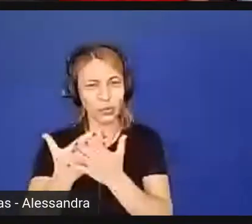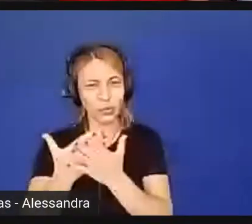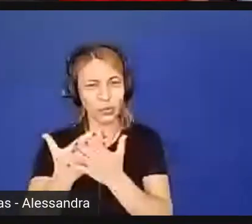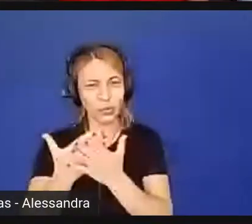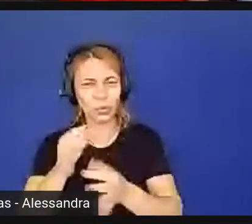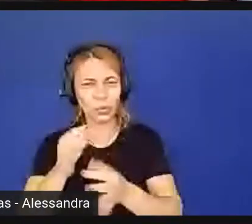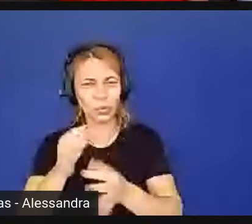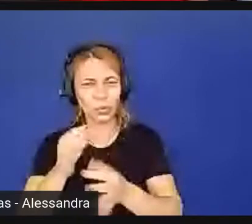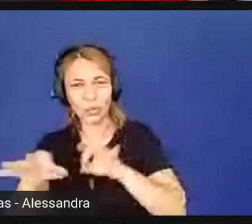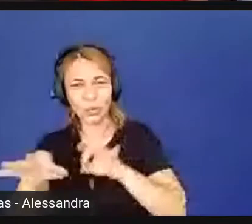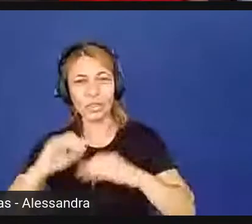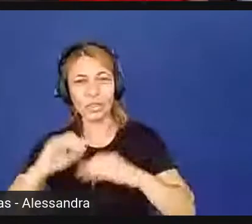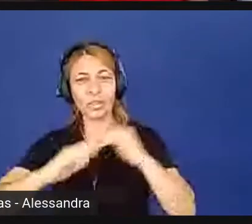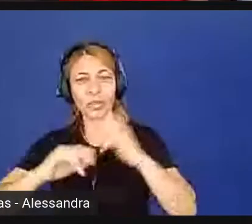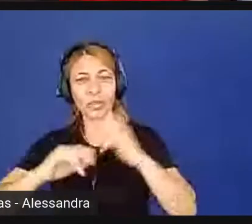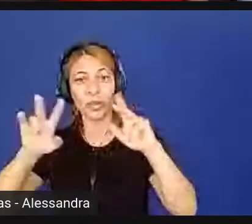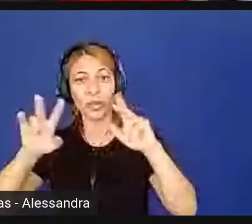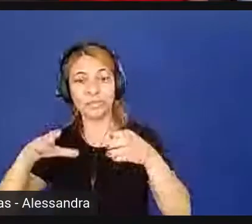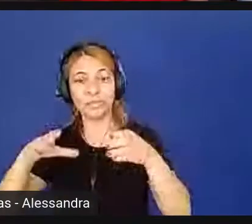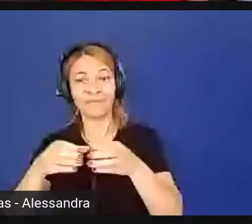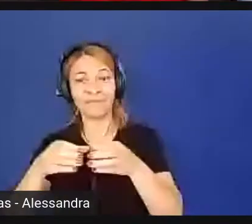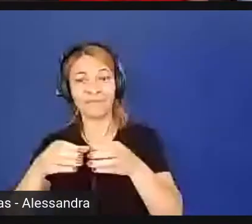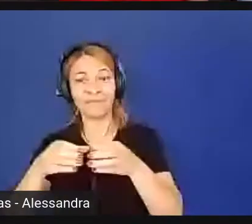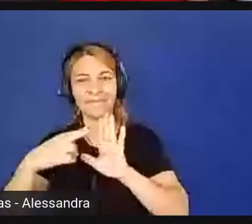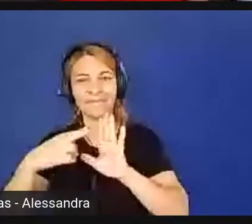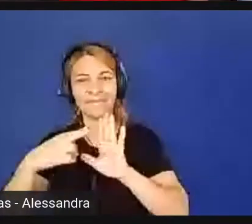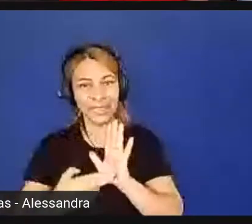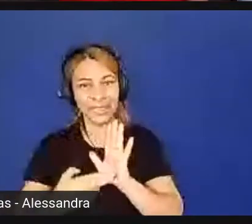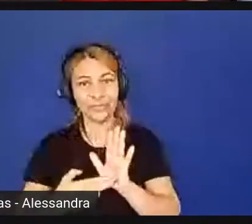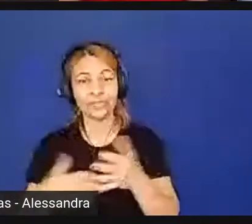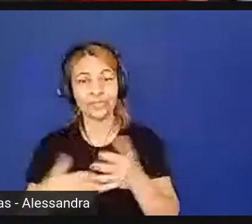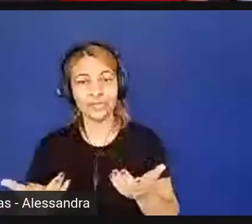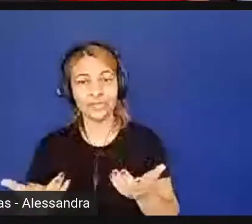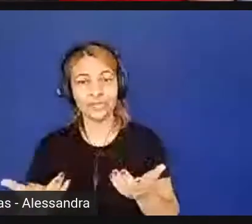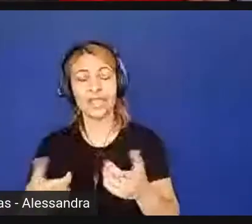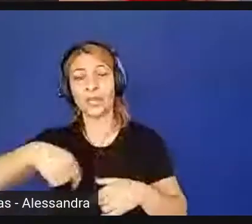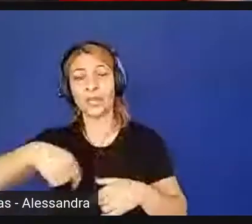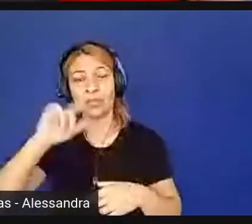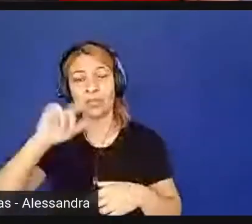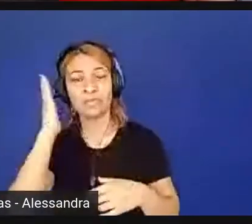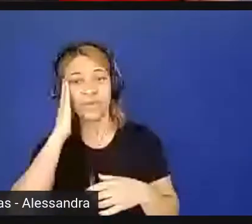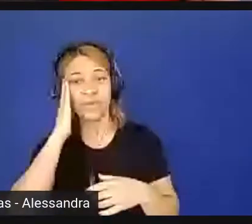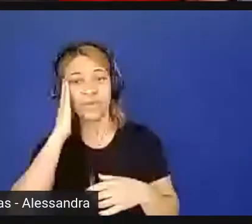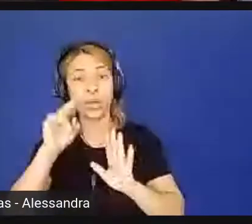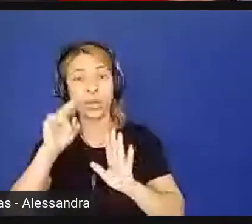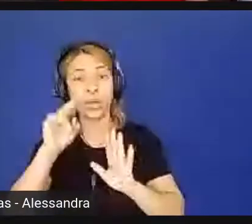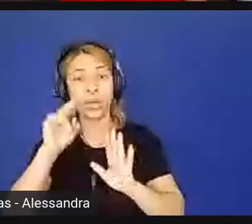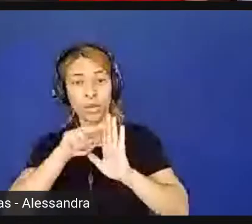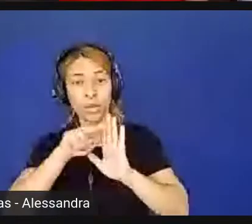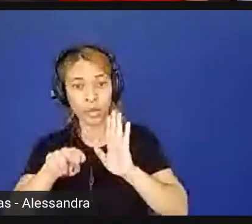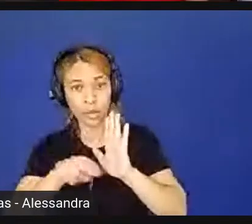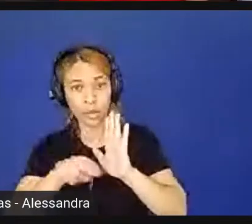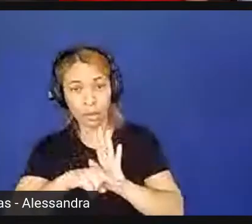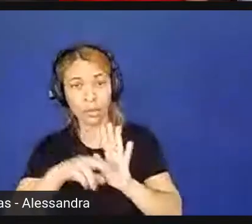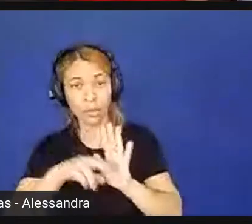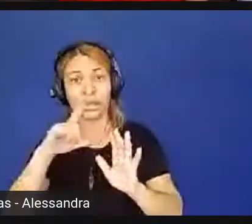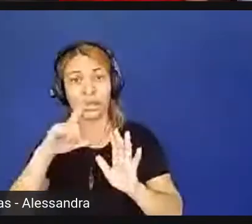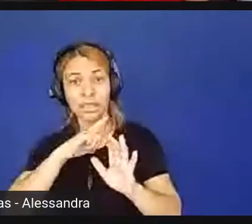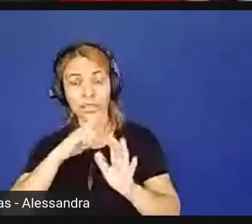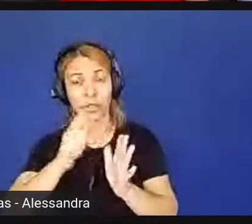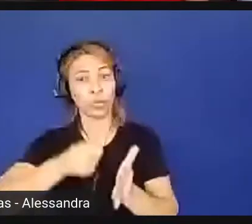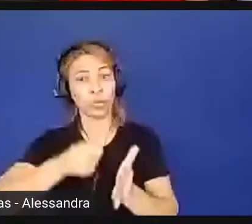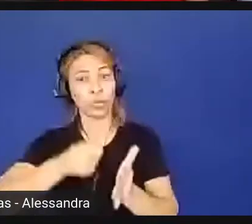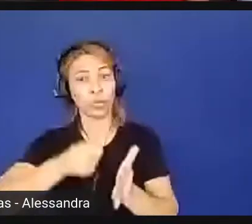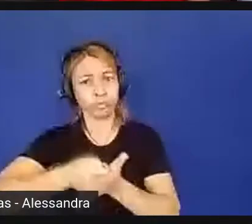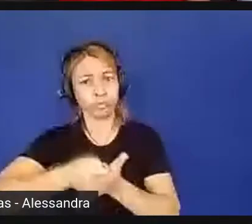compliance, se ele significasse apenas cumprir normas. Como a gente sabe, qualquer norma, ela tem o caráter de coercitividade, ela é obrigatória.